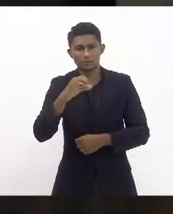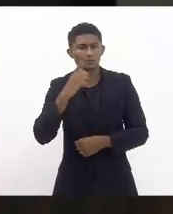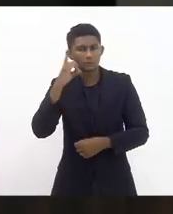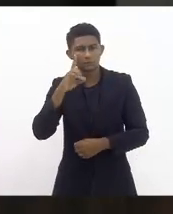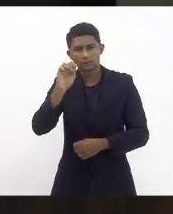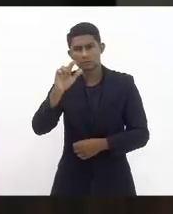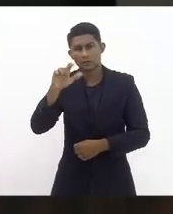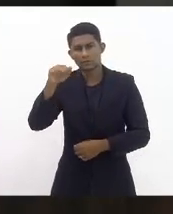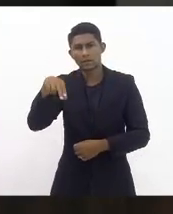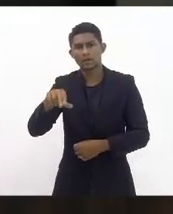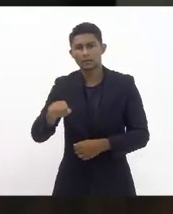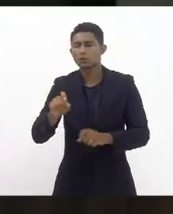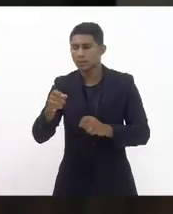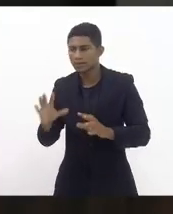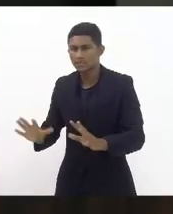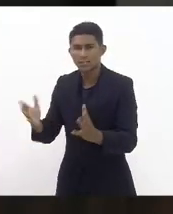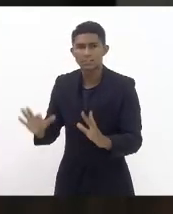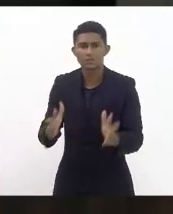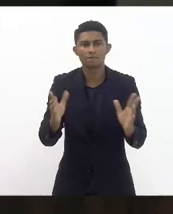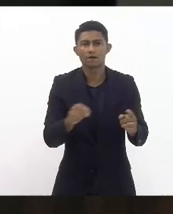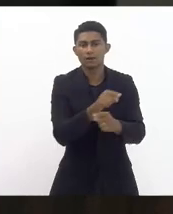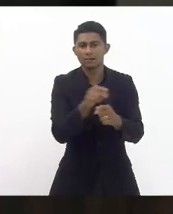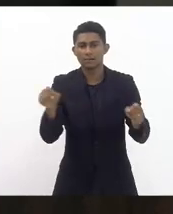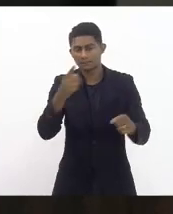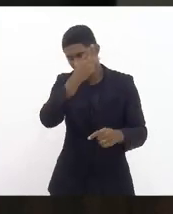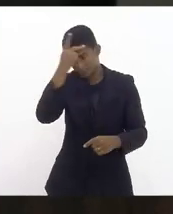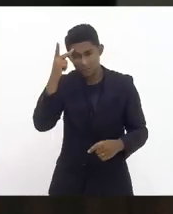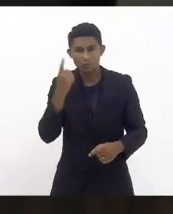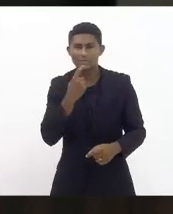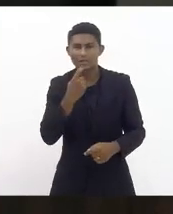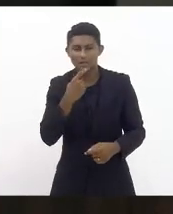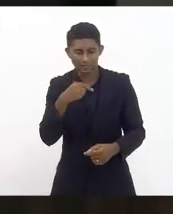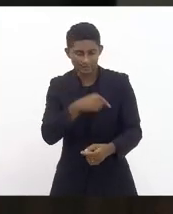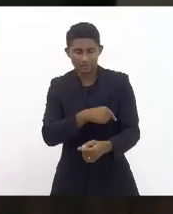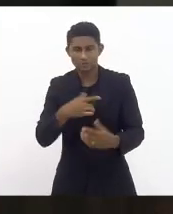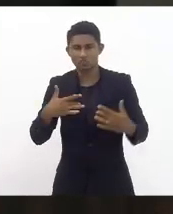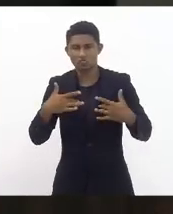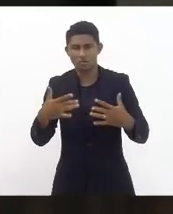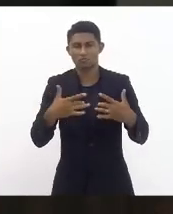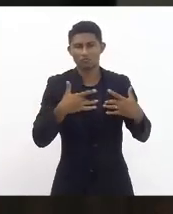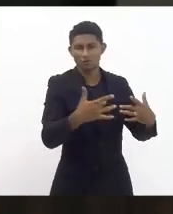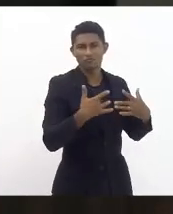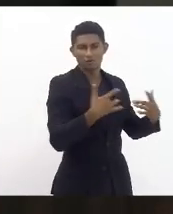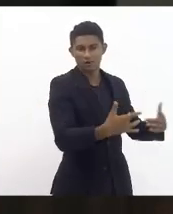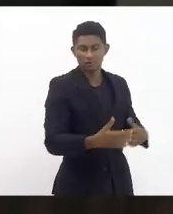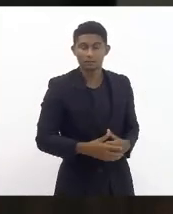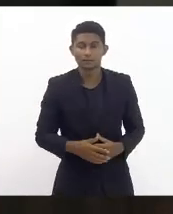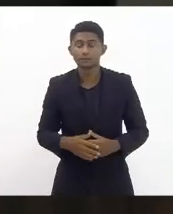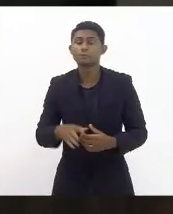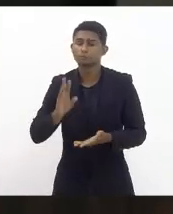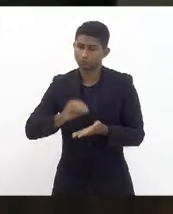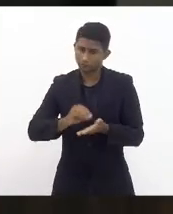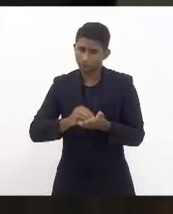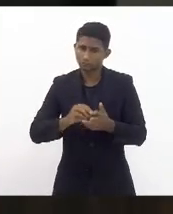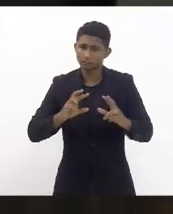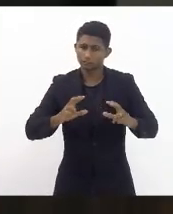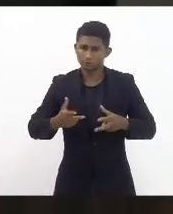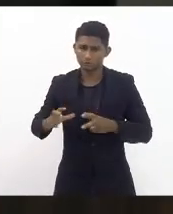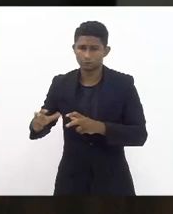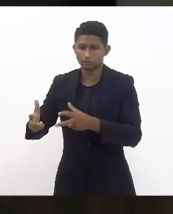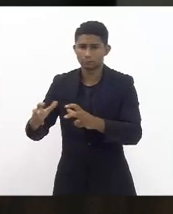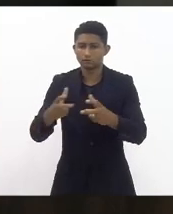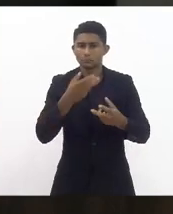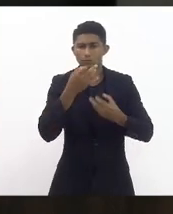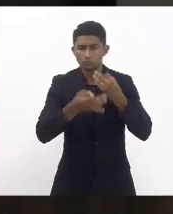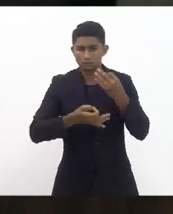doação de sangue no âmbito do Estado do Rio de Janeiro e das outras providências. Pendente de pareceres das comissões de Constituição, Justiça, de Saúde, de Cultura, de